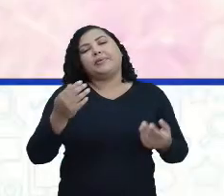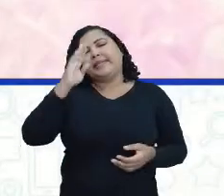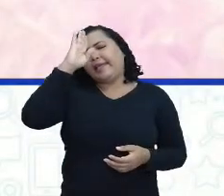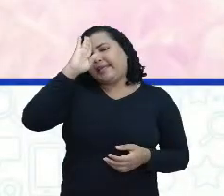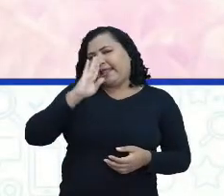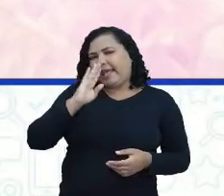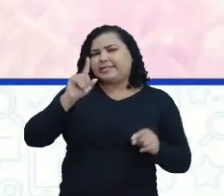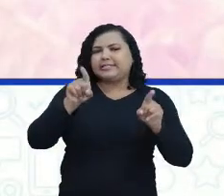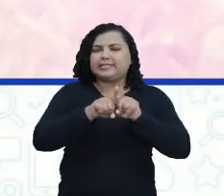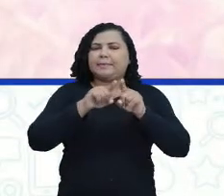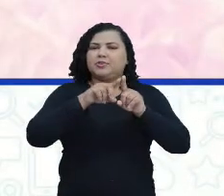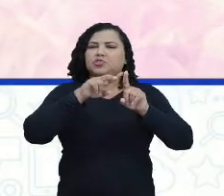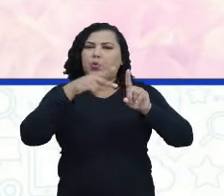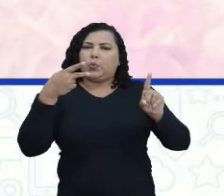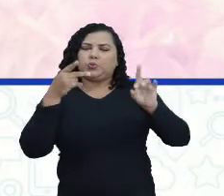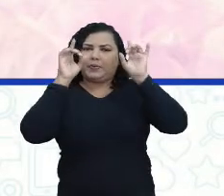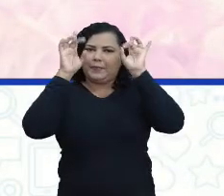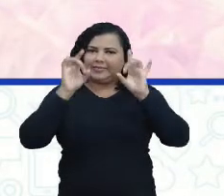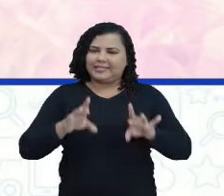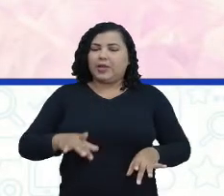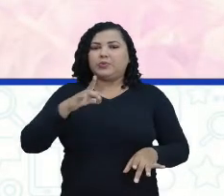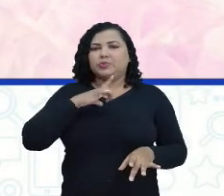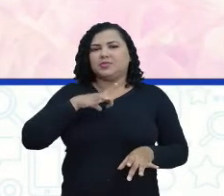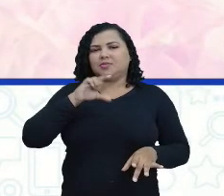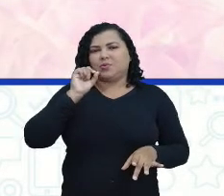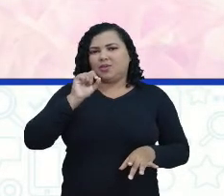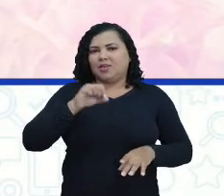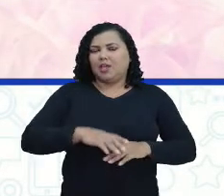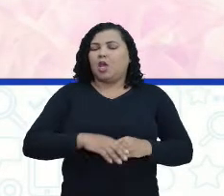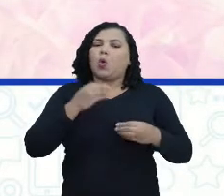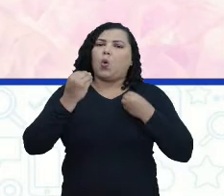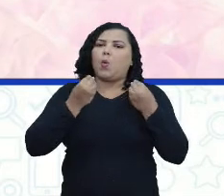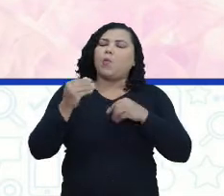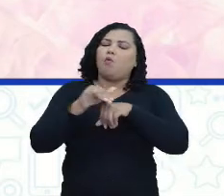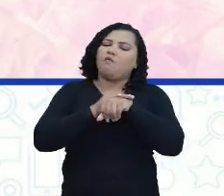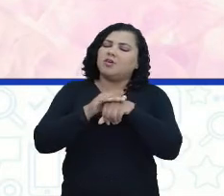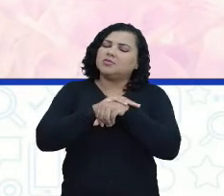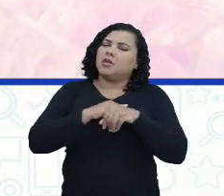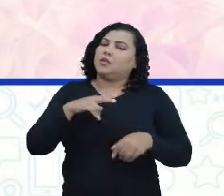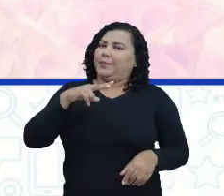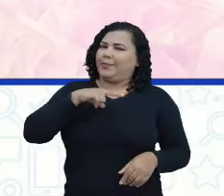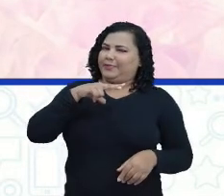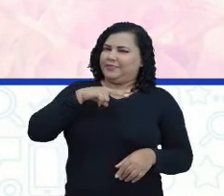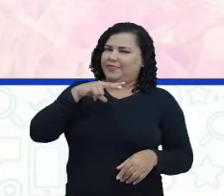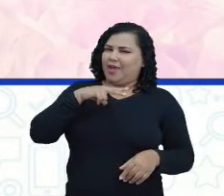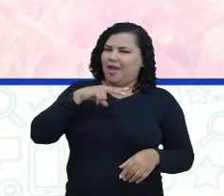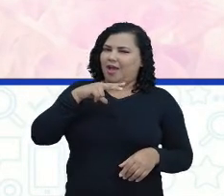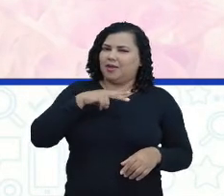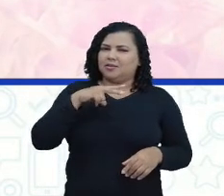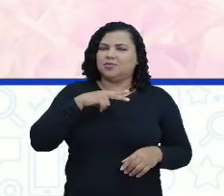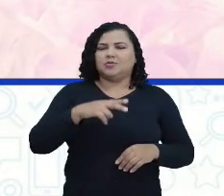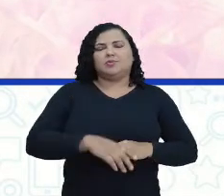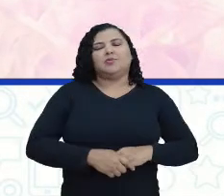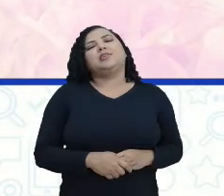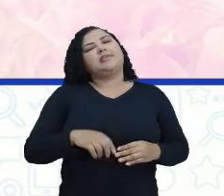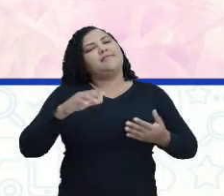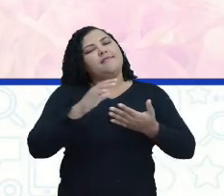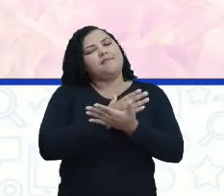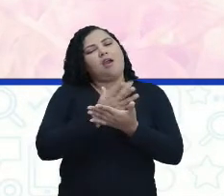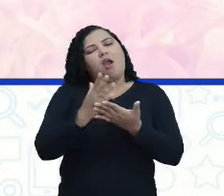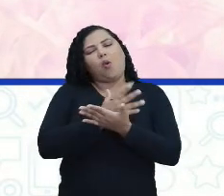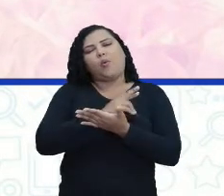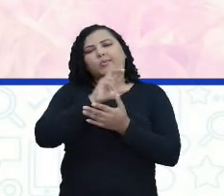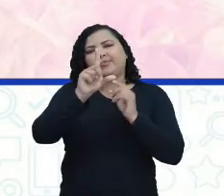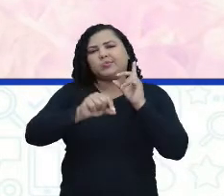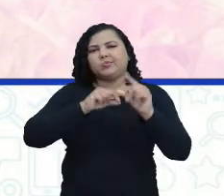das ferramentas especiais, a gente tinha como conversar no reservado, chamar atenção, entre outras opções. E